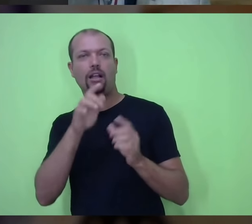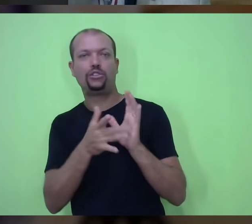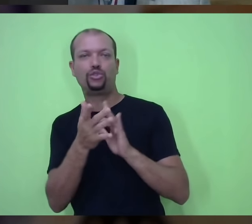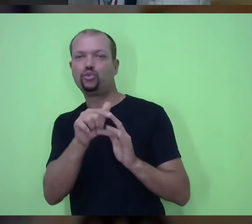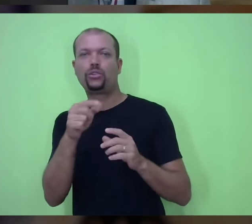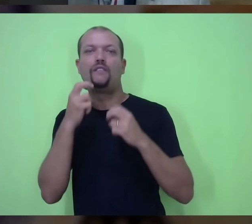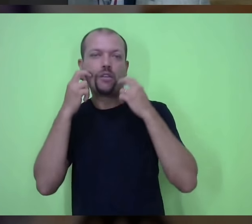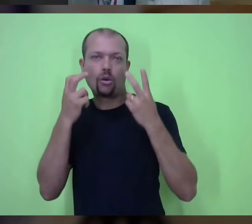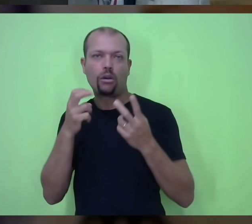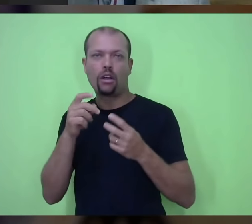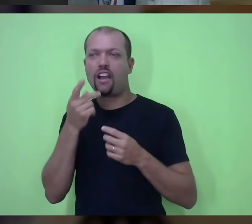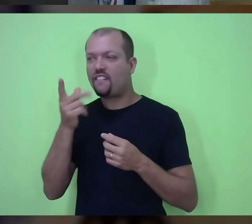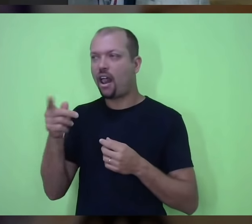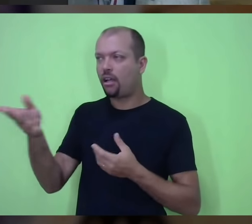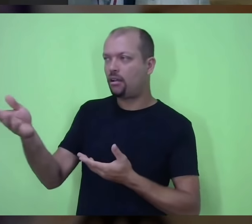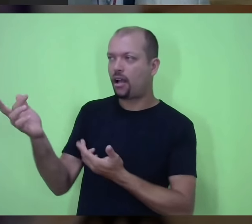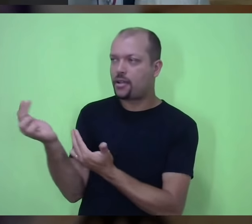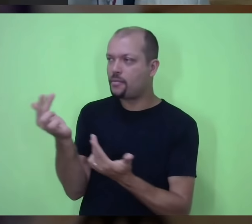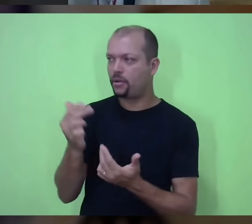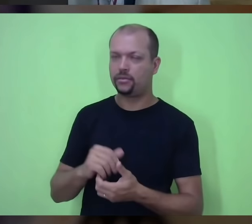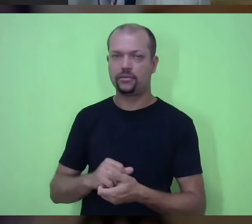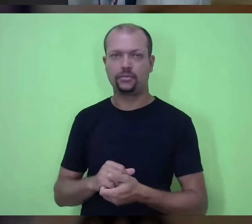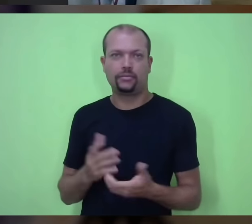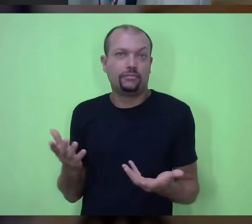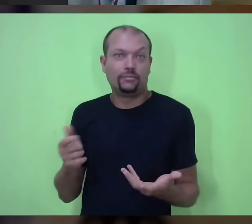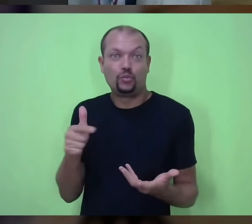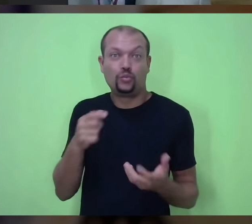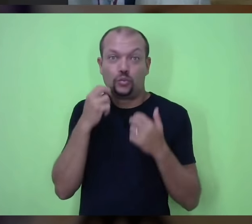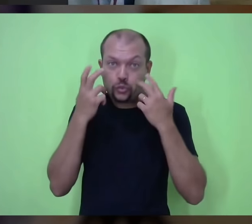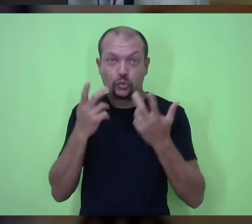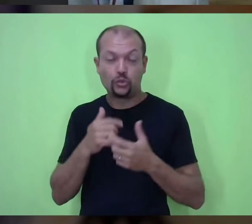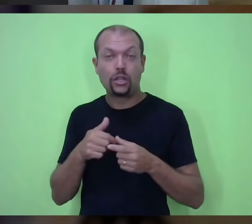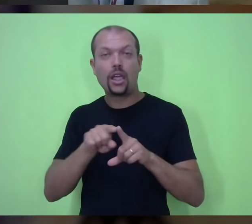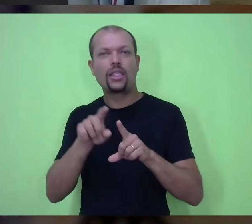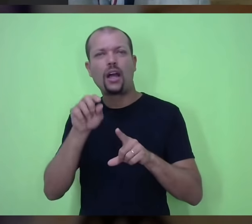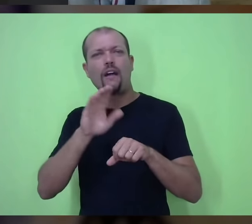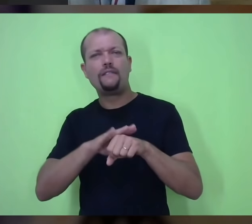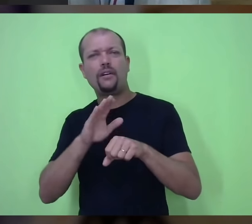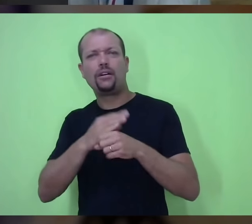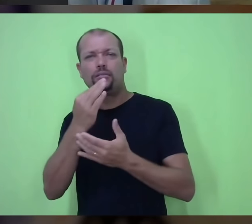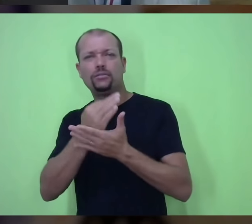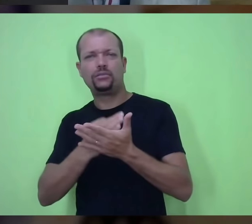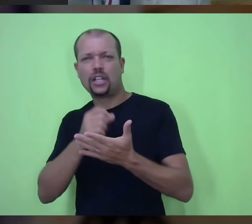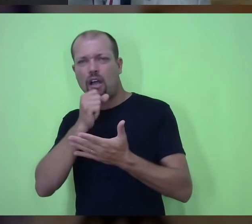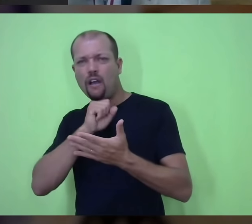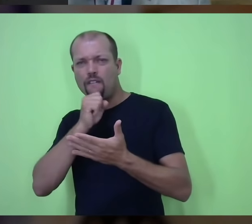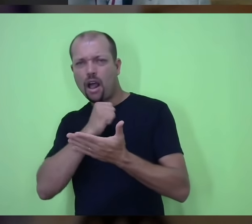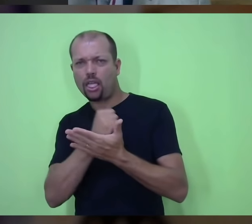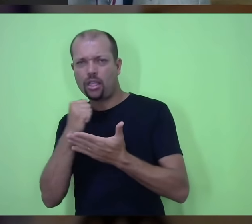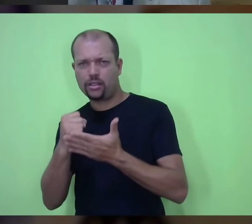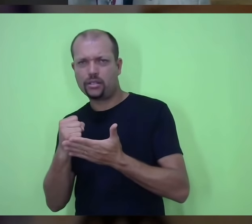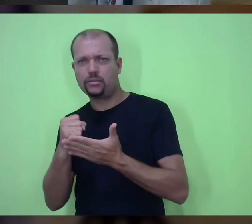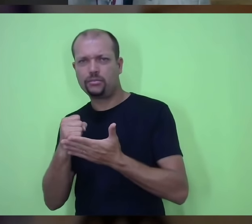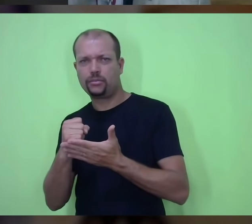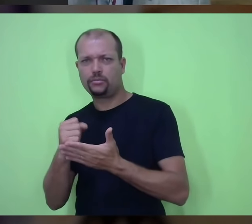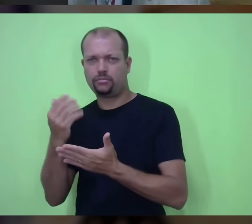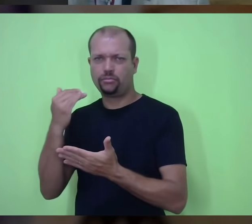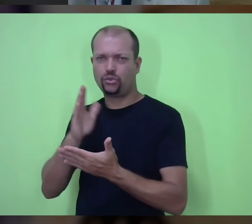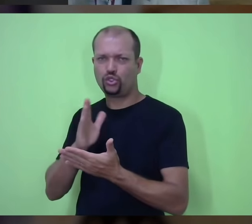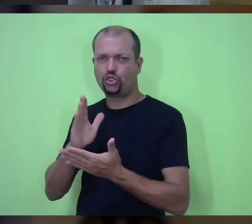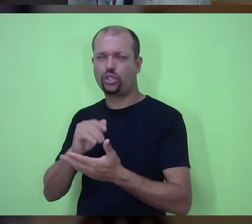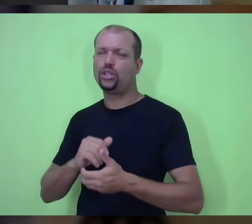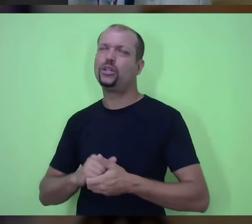vergonha de ser chamado como irmãos. E aí ele vai resgatar um texto veto-testamentário, ele vai